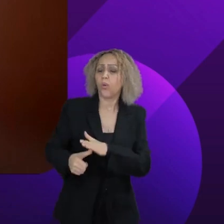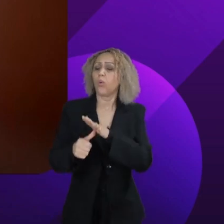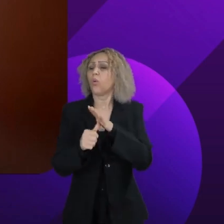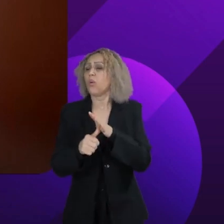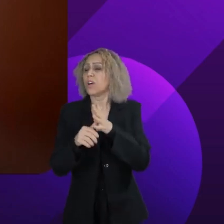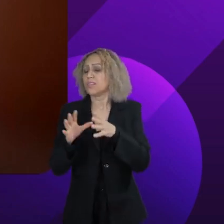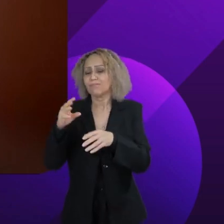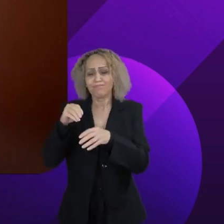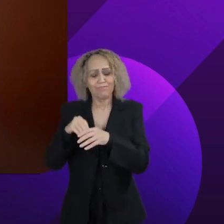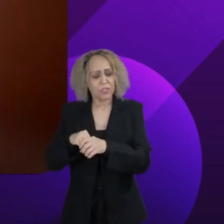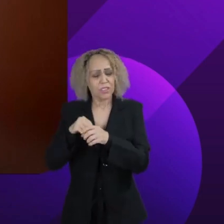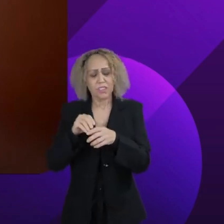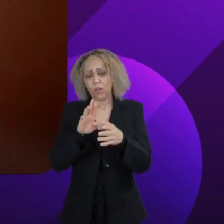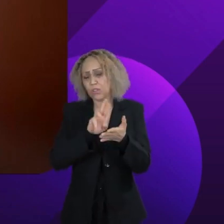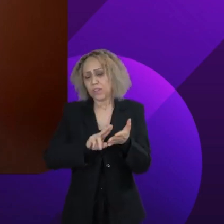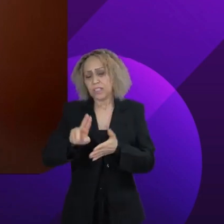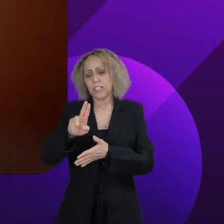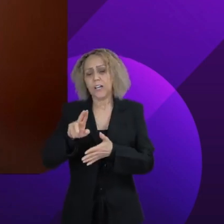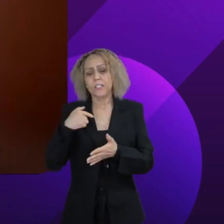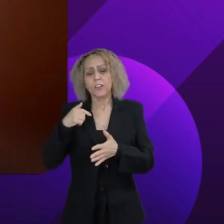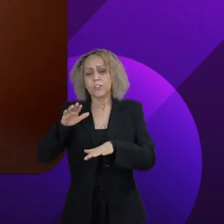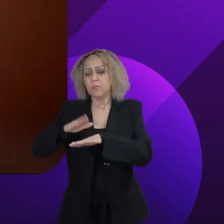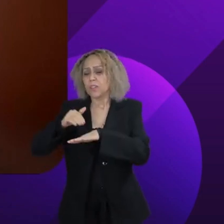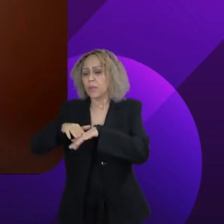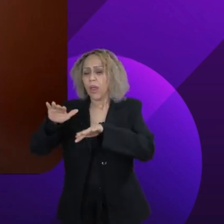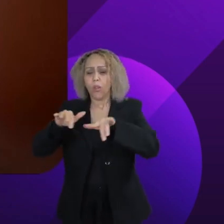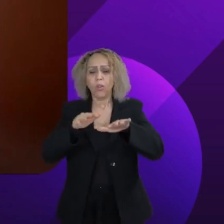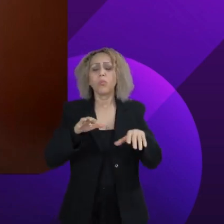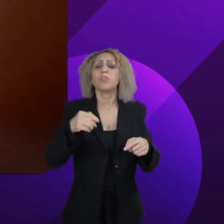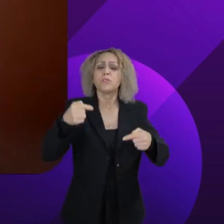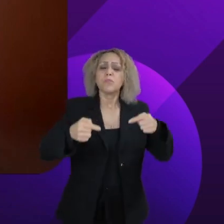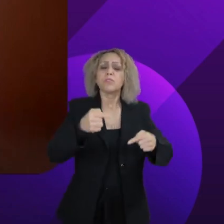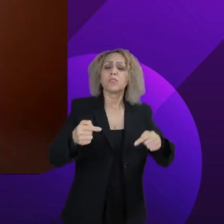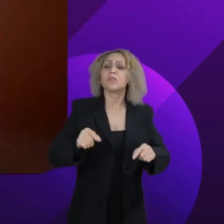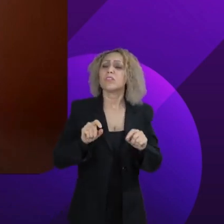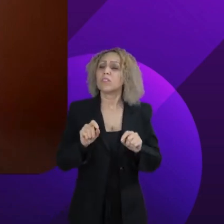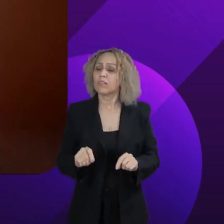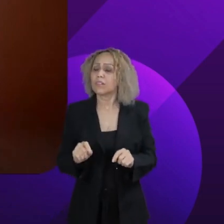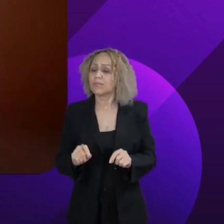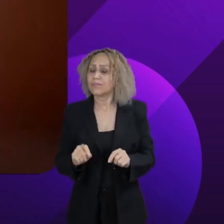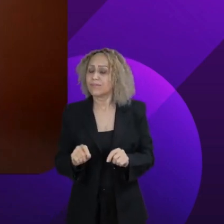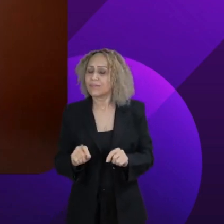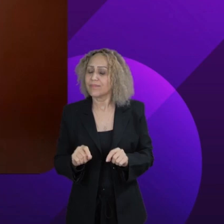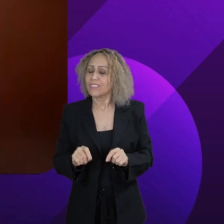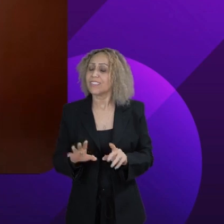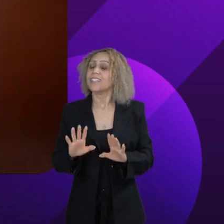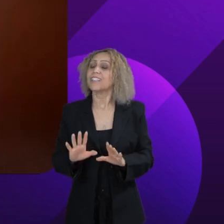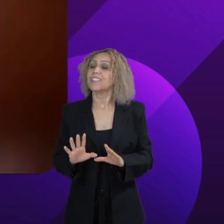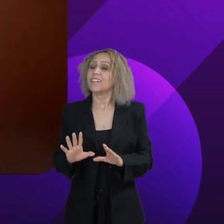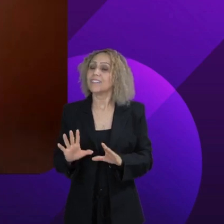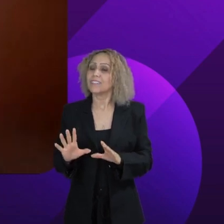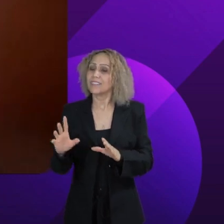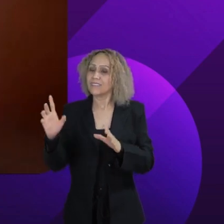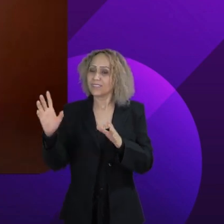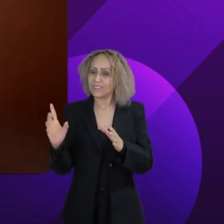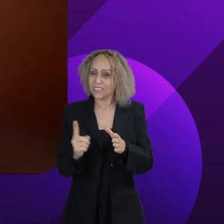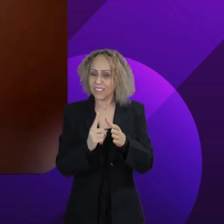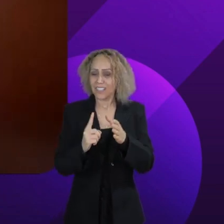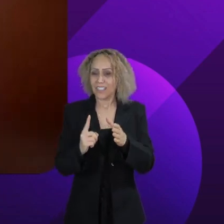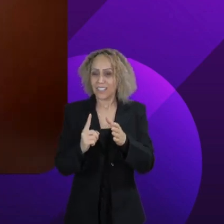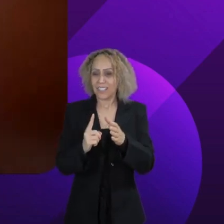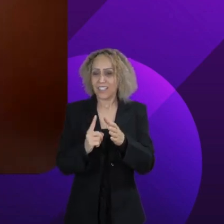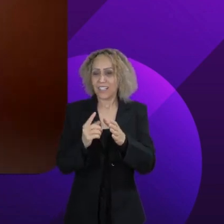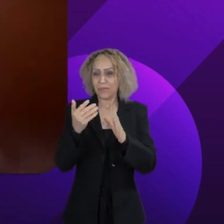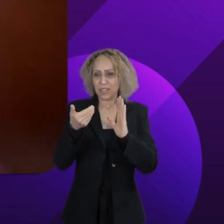ações afirmativas. E quando nós chegamos na Câmara para apresentar esse texto, a gente já tinha conseguido formar e